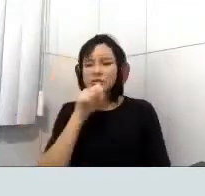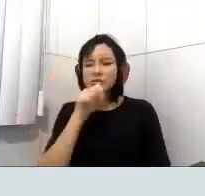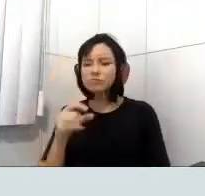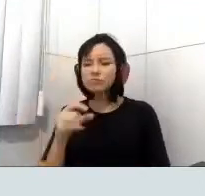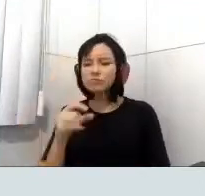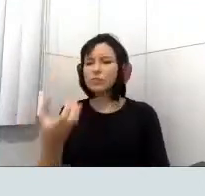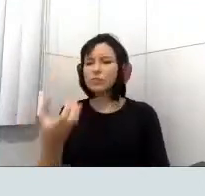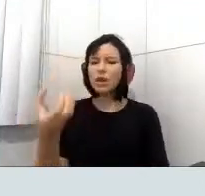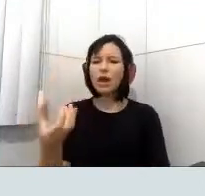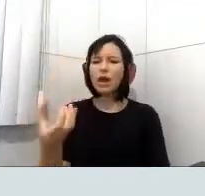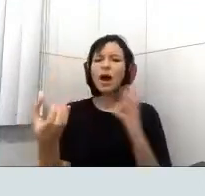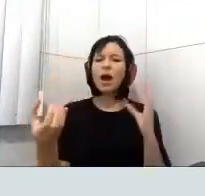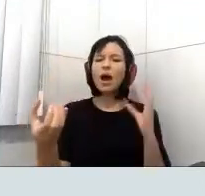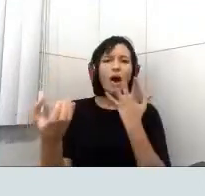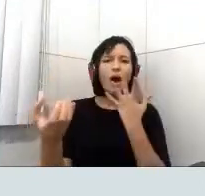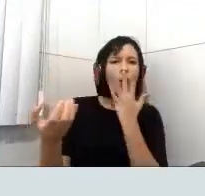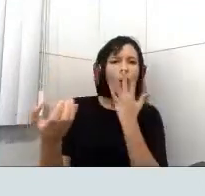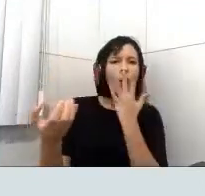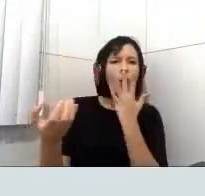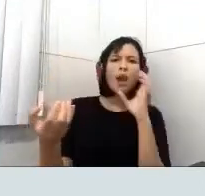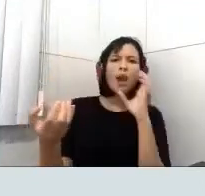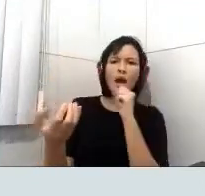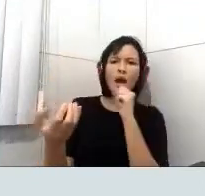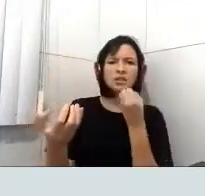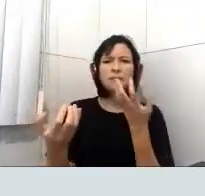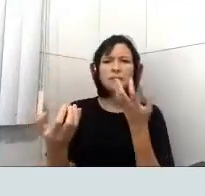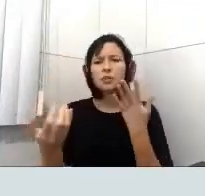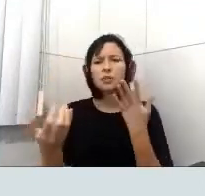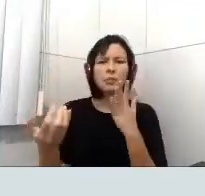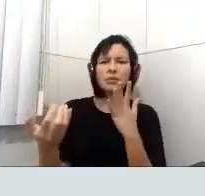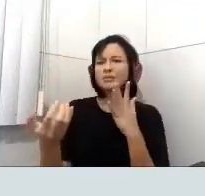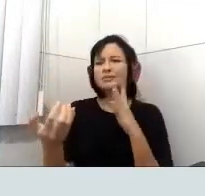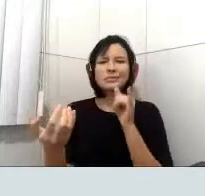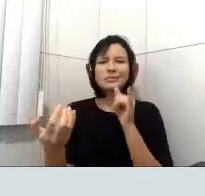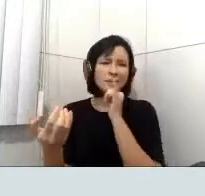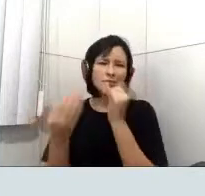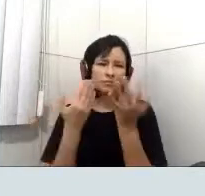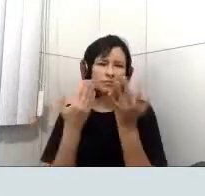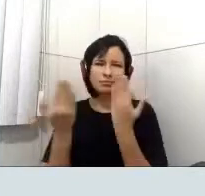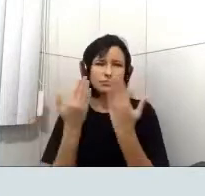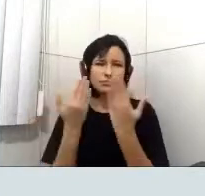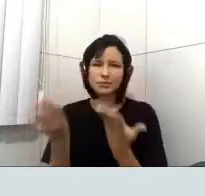cor laranja, mais ou menos isso. Um exemplo para vocês